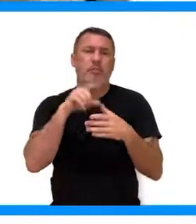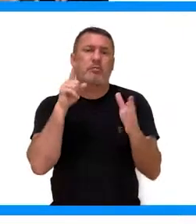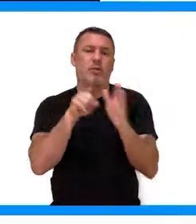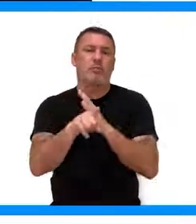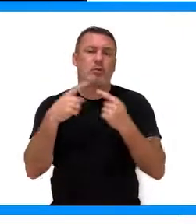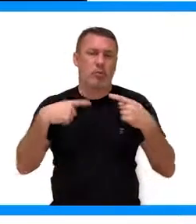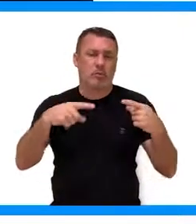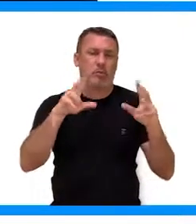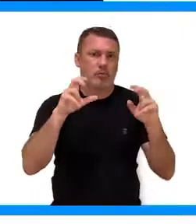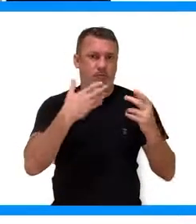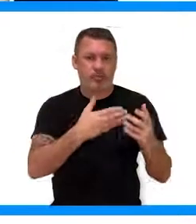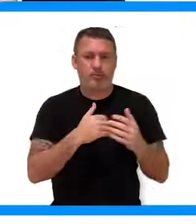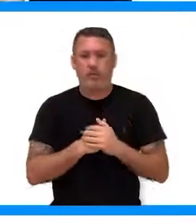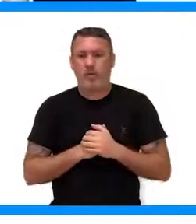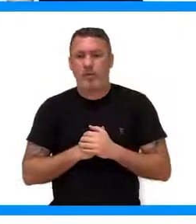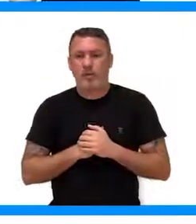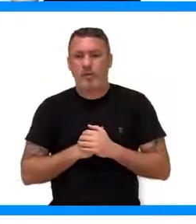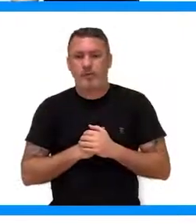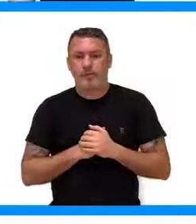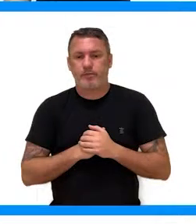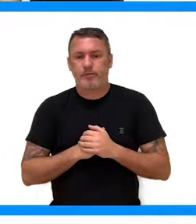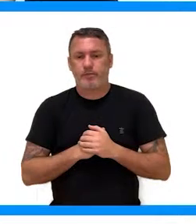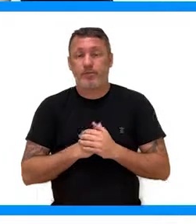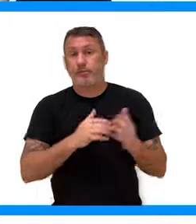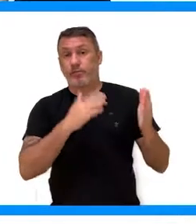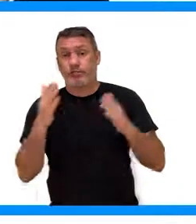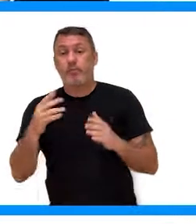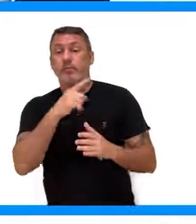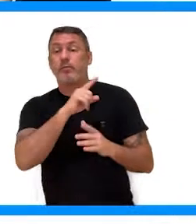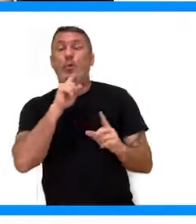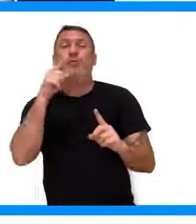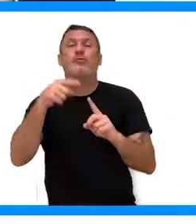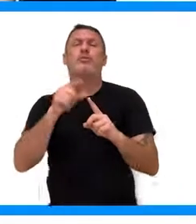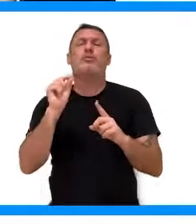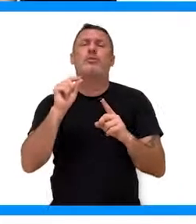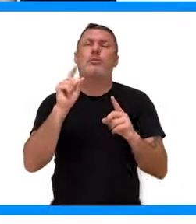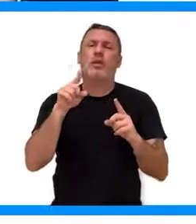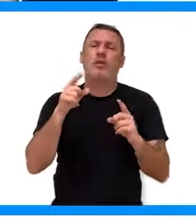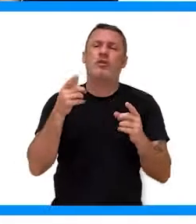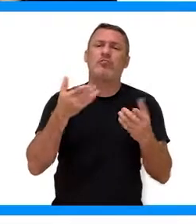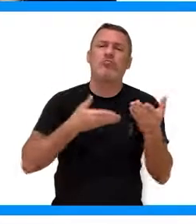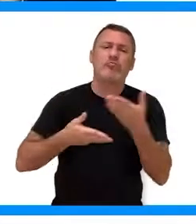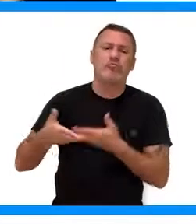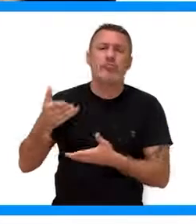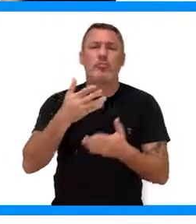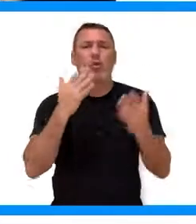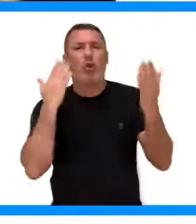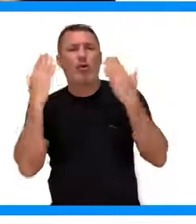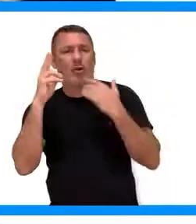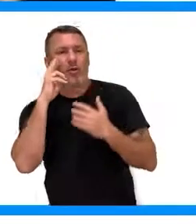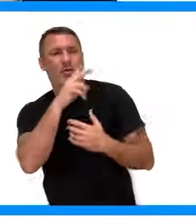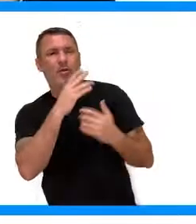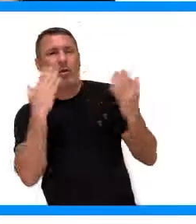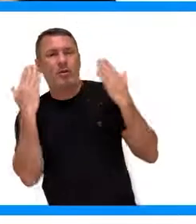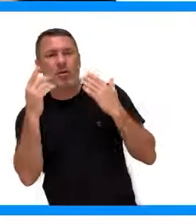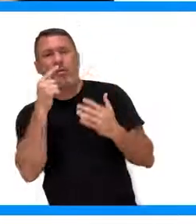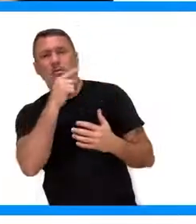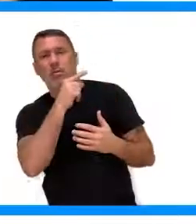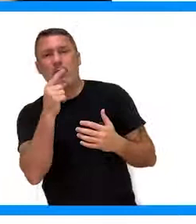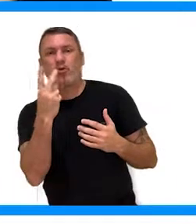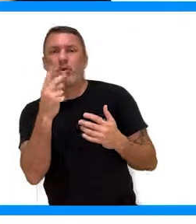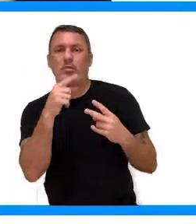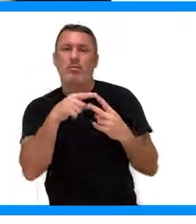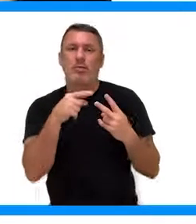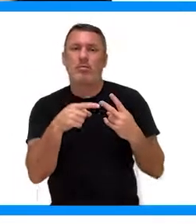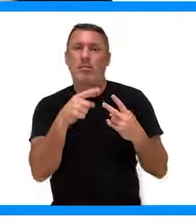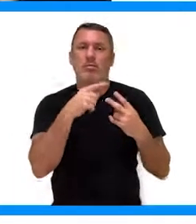cobrar também esses pontos. Então, o nosso objetivo aqui foi didático de comparar, né, equiparar